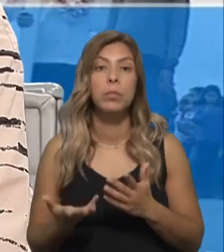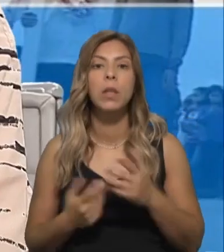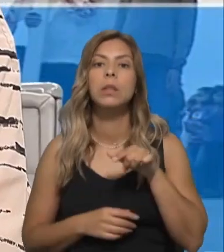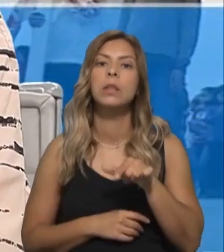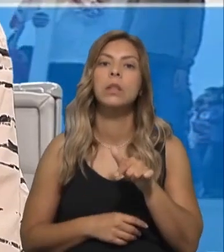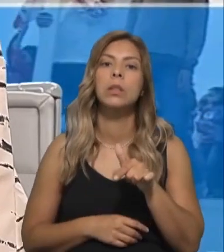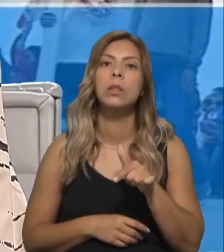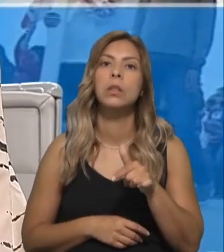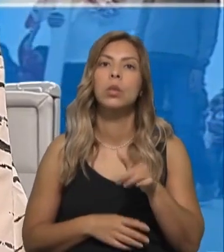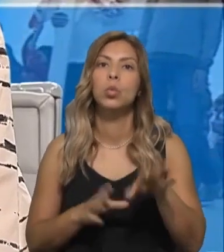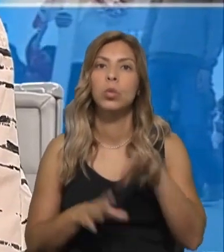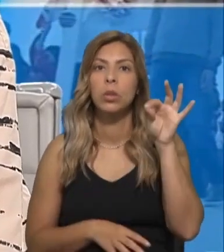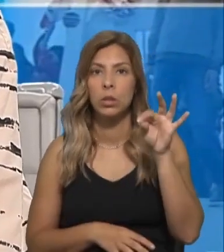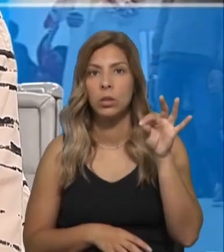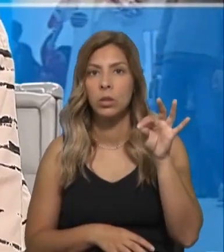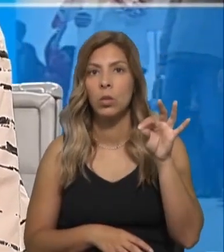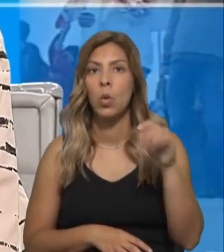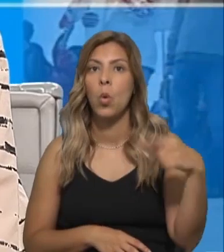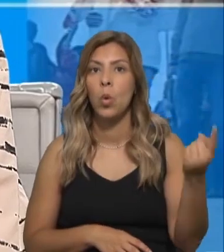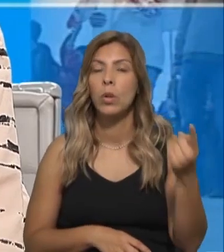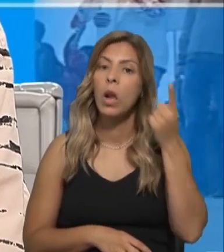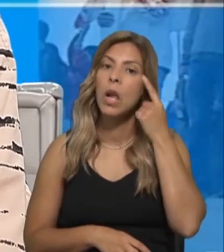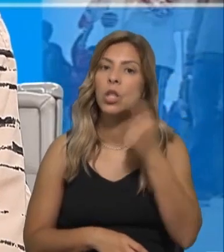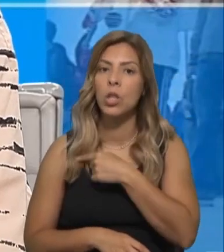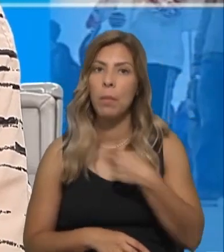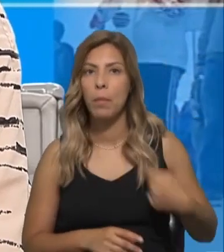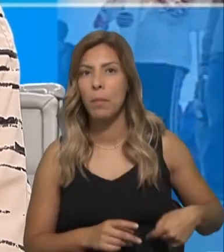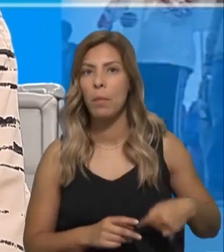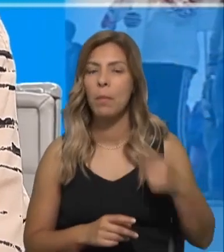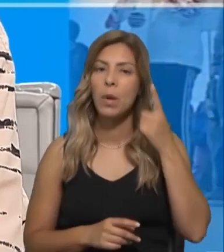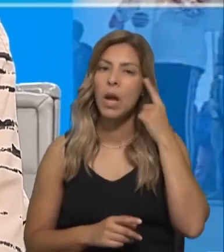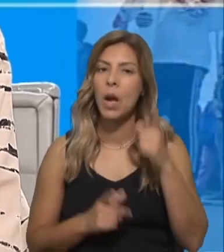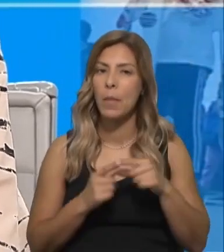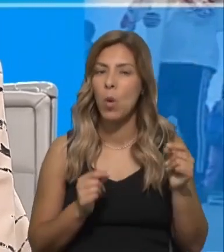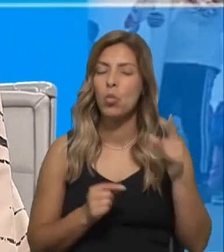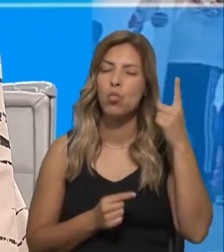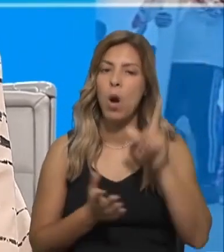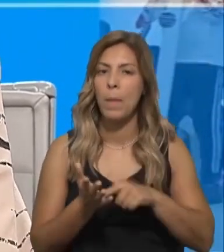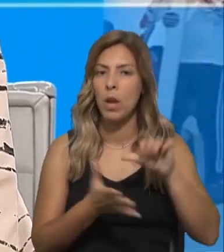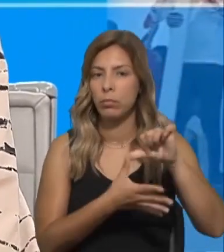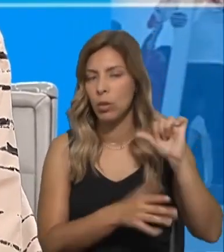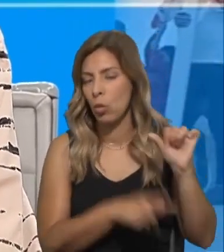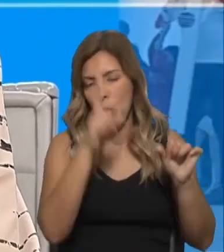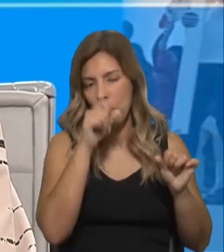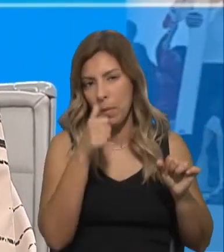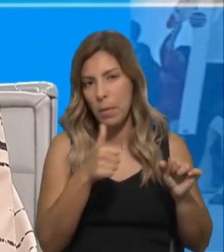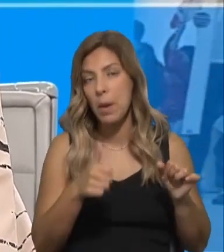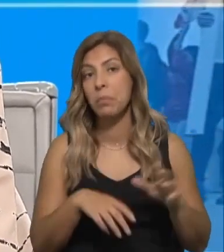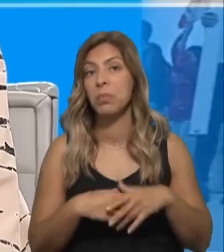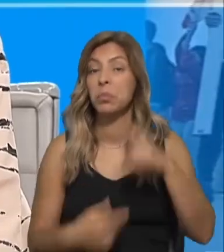que houve primeiro, saiu nas outras línguas uma japonesa e não me lembro da América do Sul, não me lembro. Pronto. Eu costumo